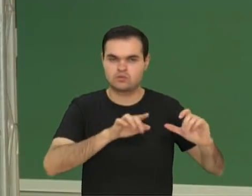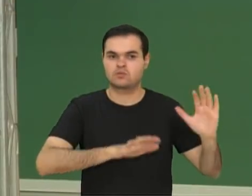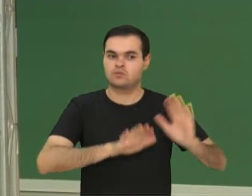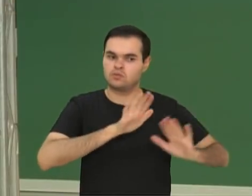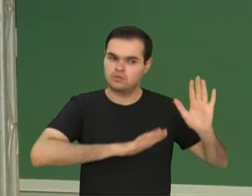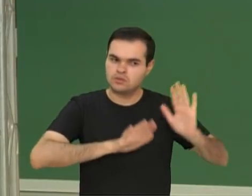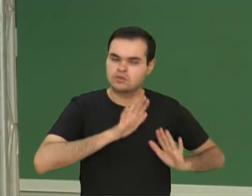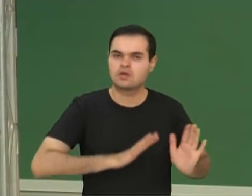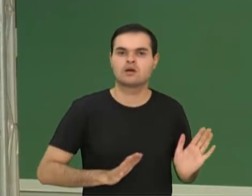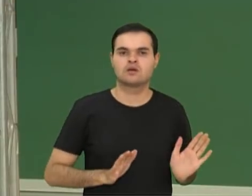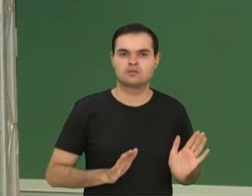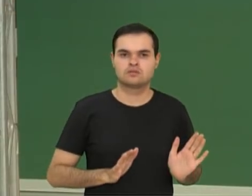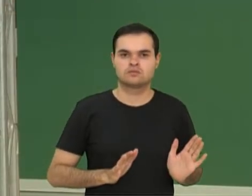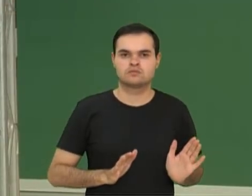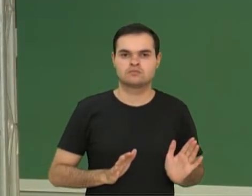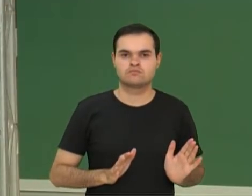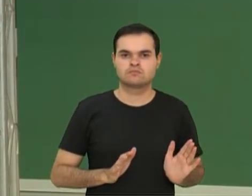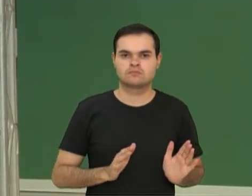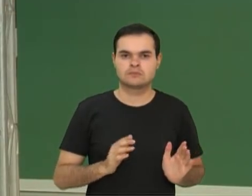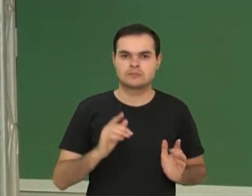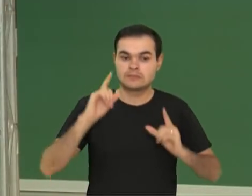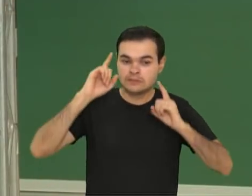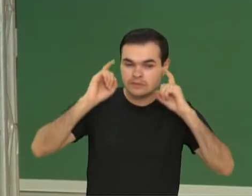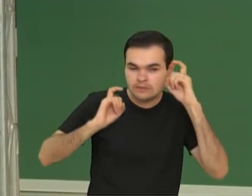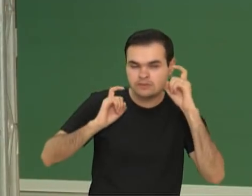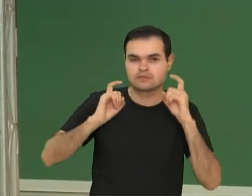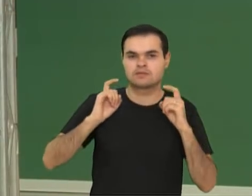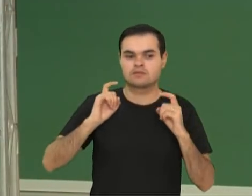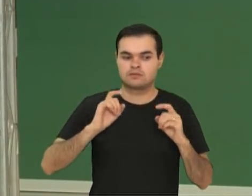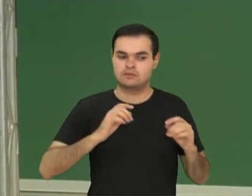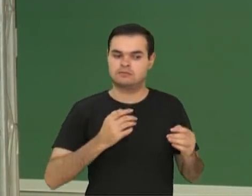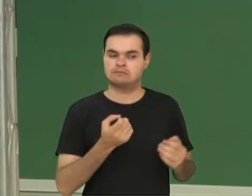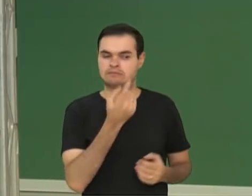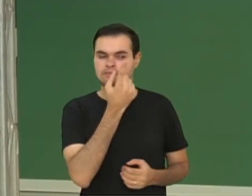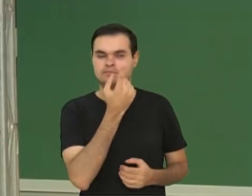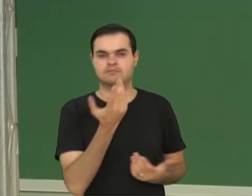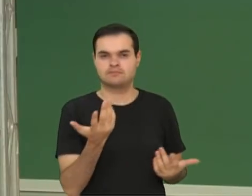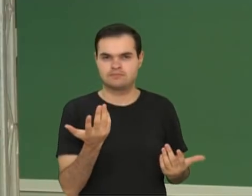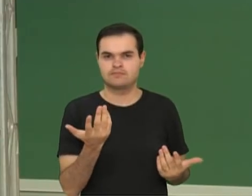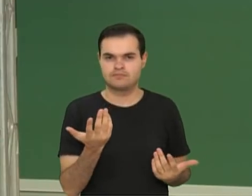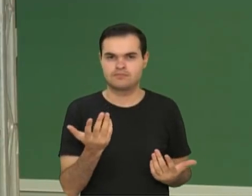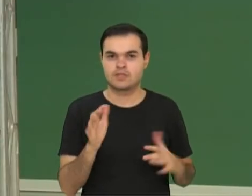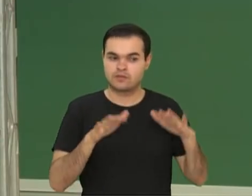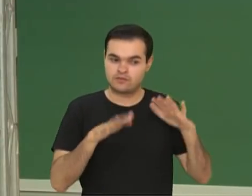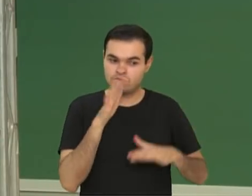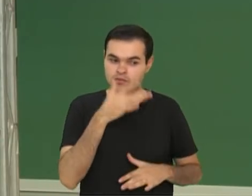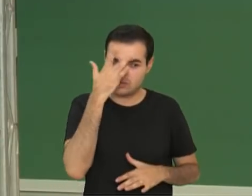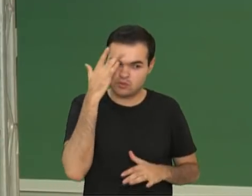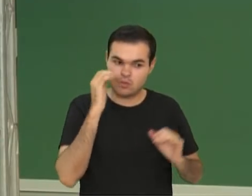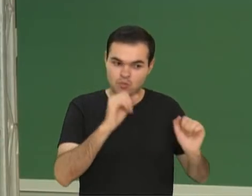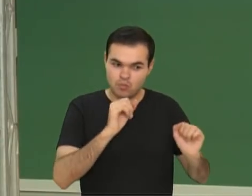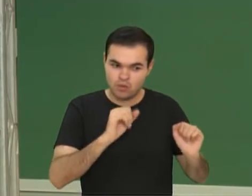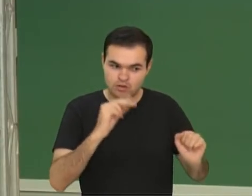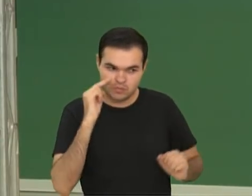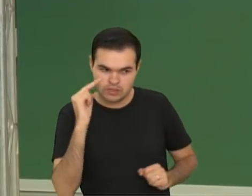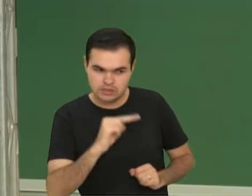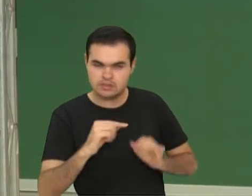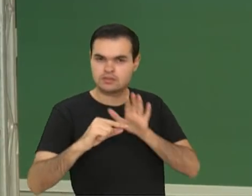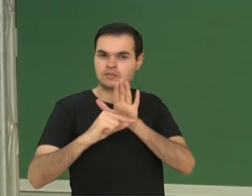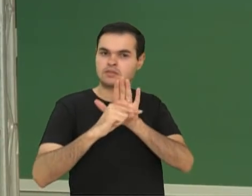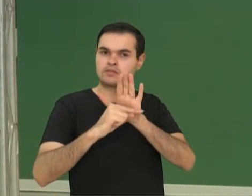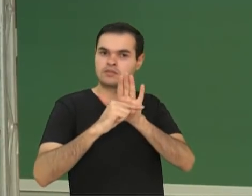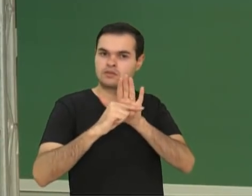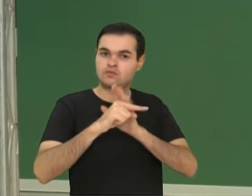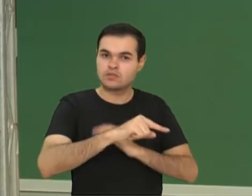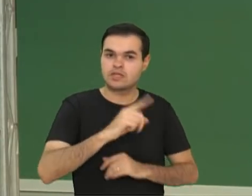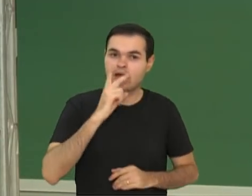deveria fazer essa expressão, essa careta está muito esquisita. Alguém pode reproduzir isso de uma maneira negativa, você acha que